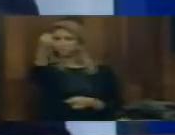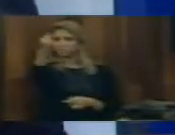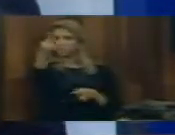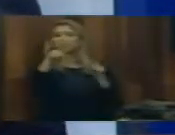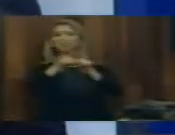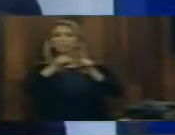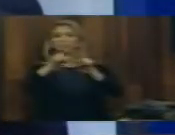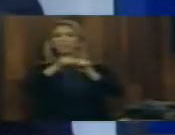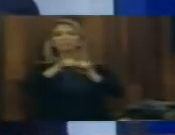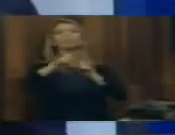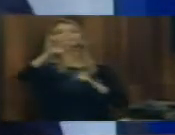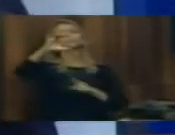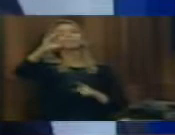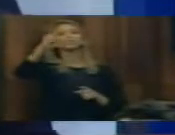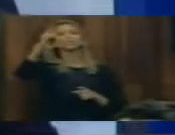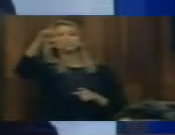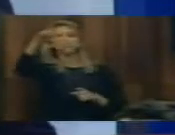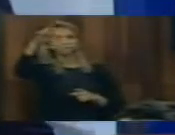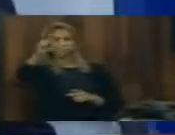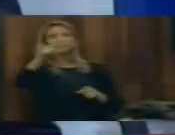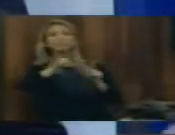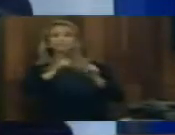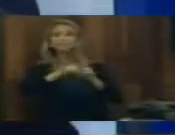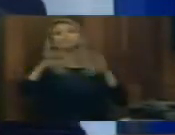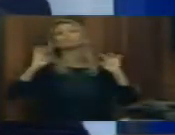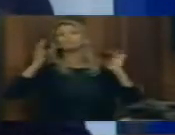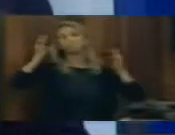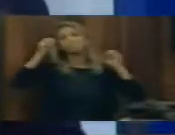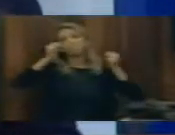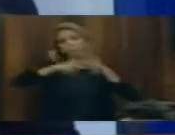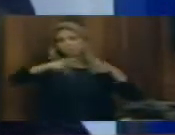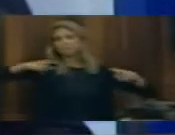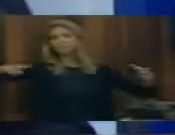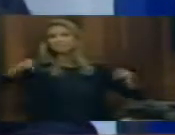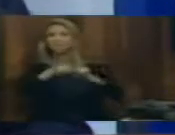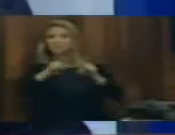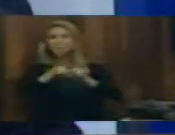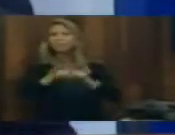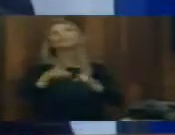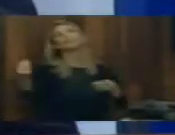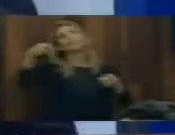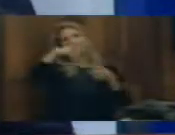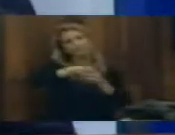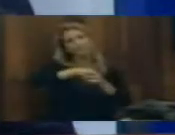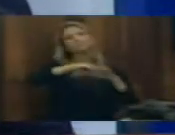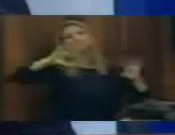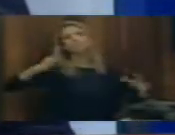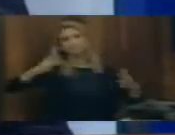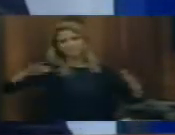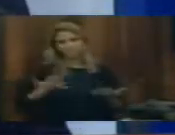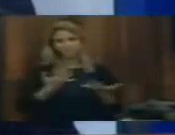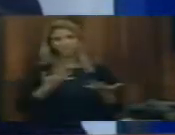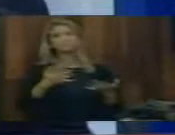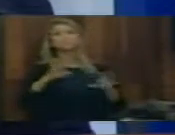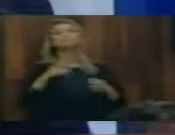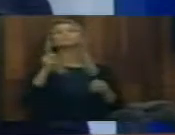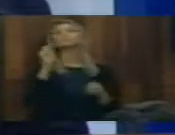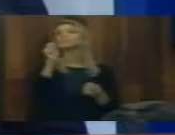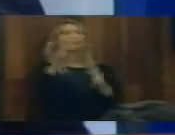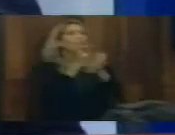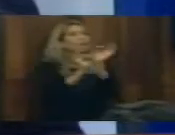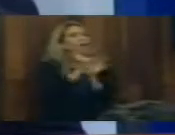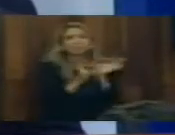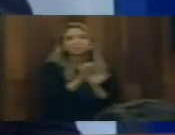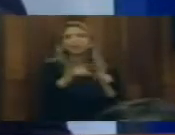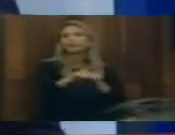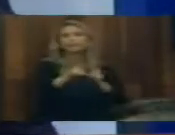limpo, um turismo saudável, um turismo que pode aquecer a cidade na baixa temporada. Não é apenas organizar um evento e promover o bem-estar, e sim aquecer toda a